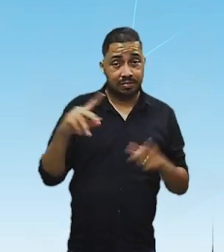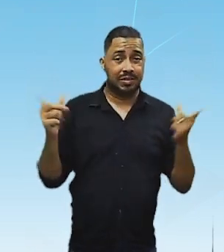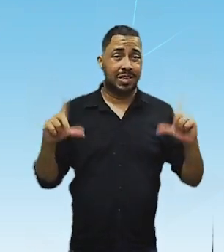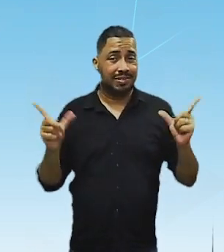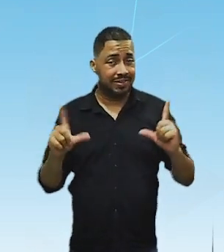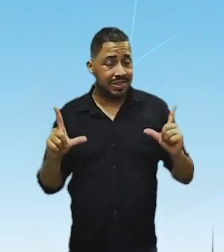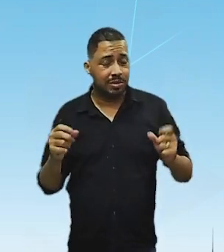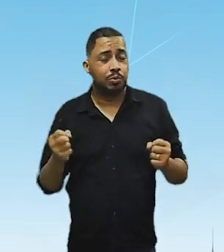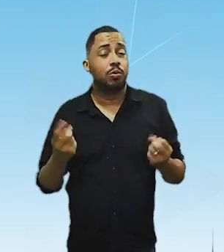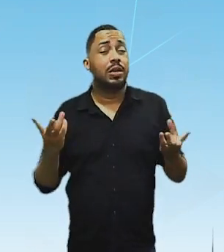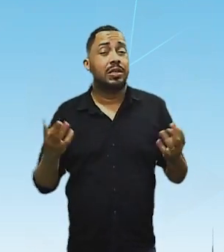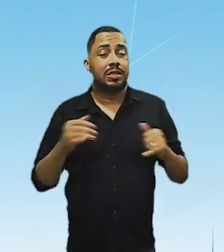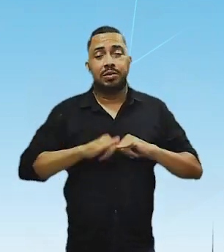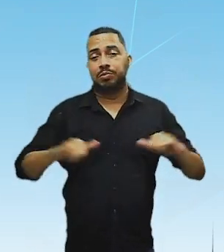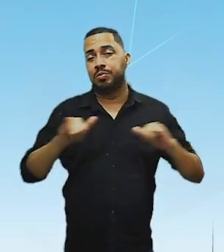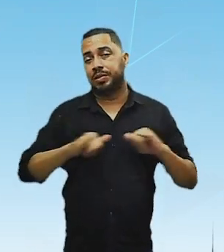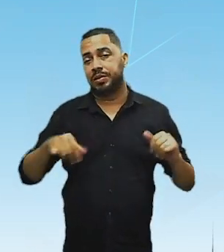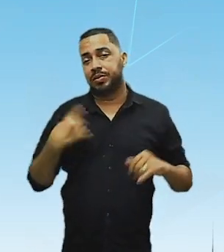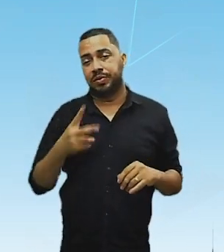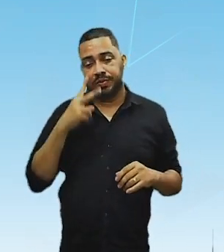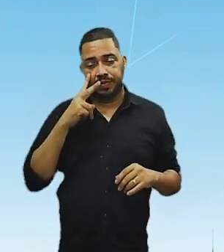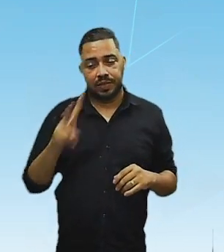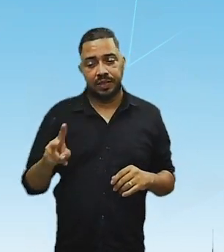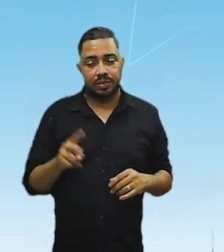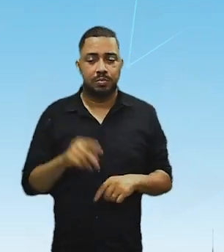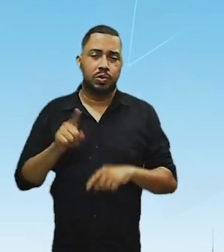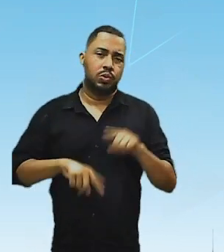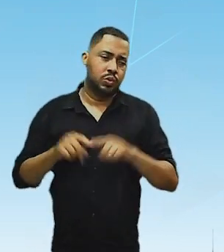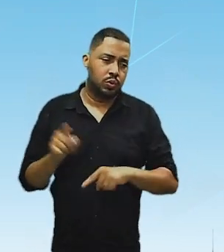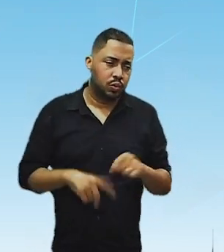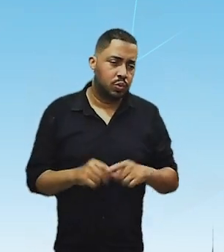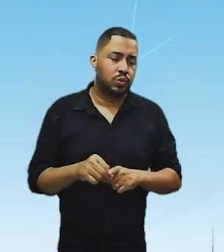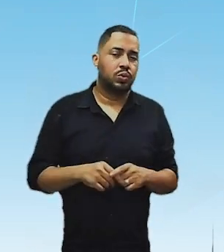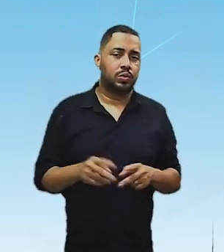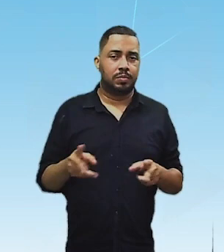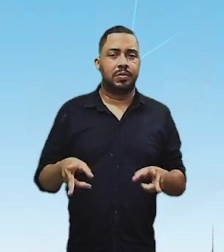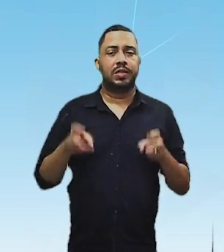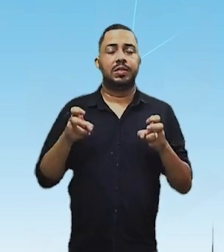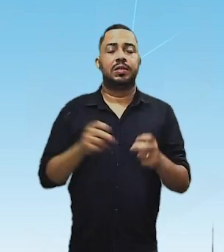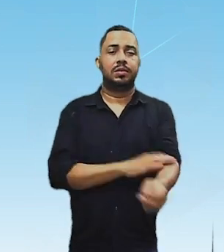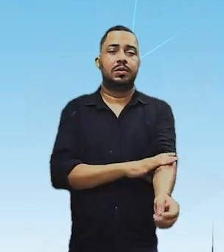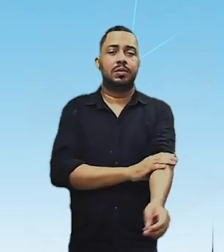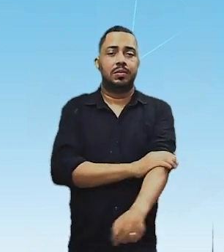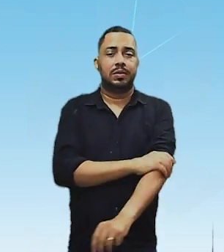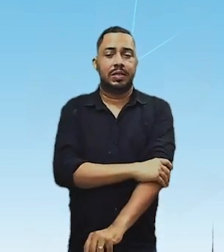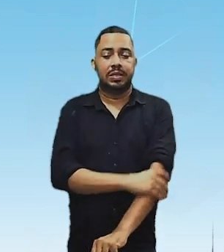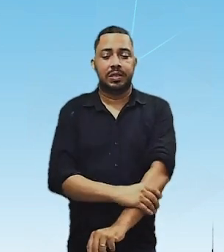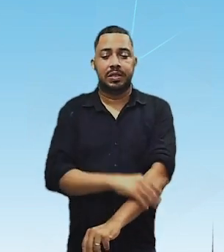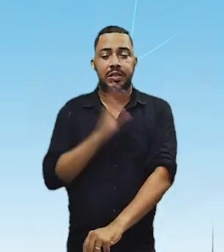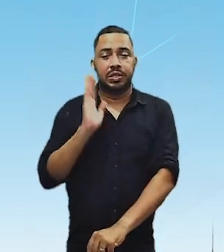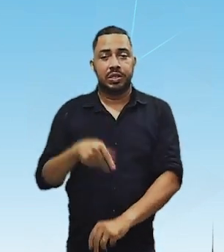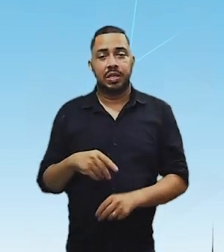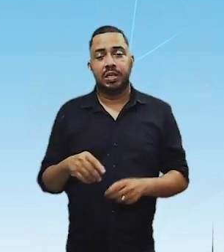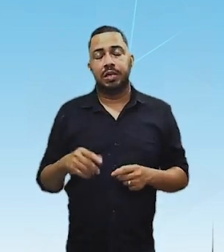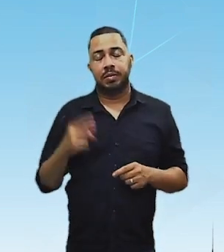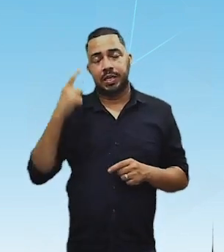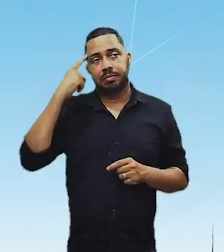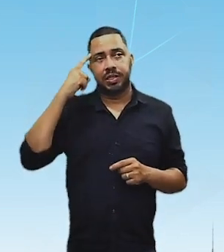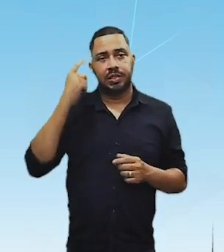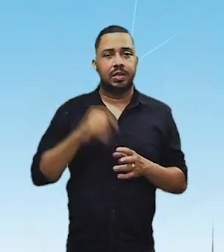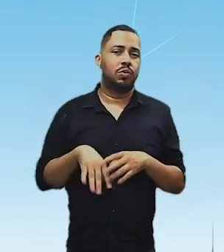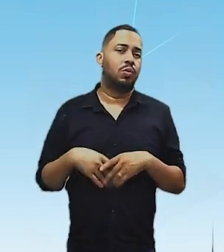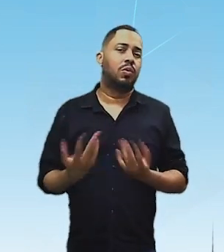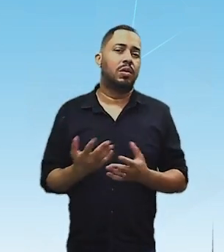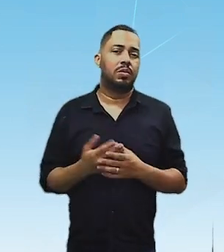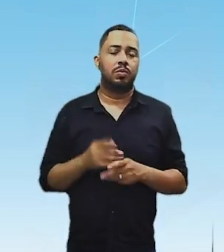quantos publicitários nós vemos? Os produtos, prestem bem atenção, os produtos, já dá para imaginar qual é